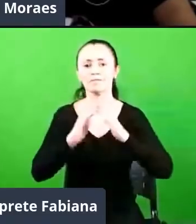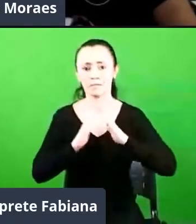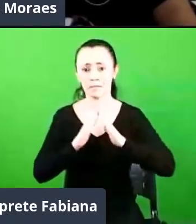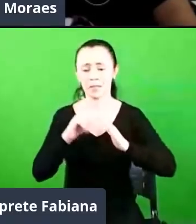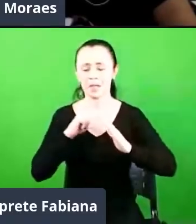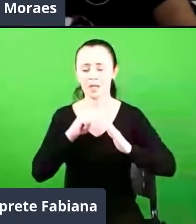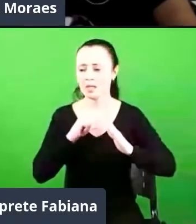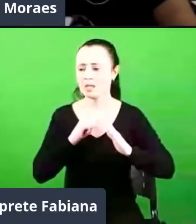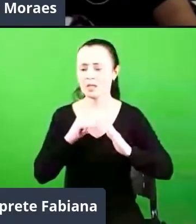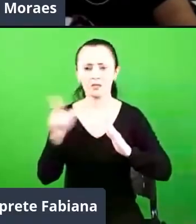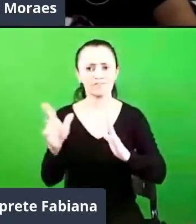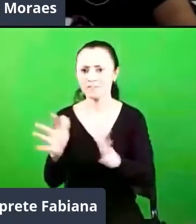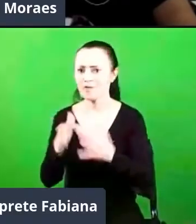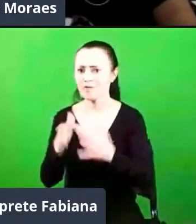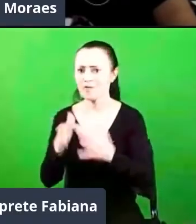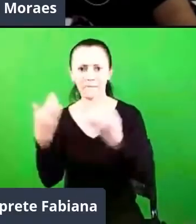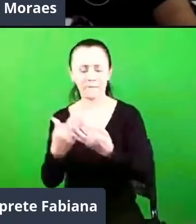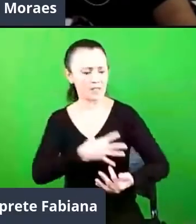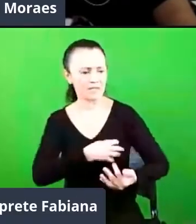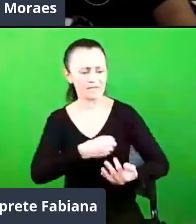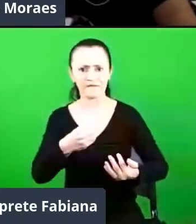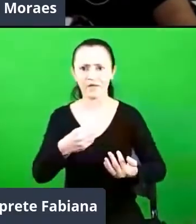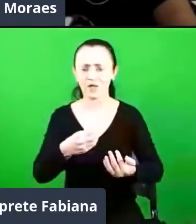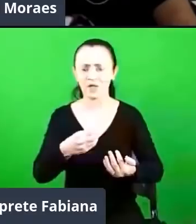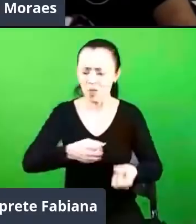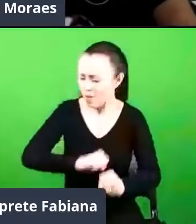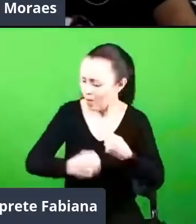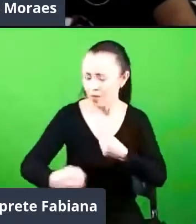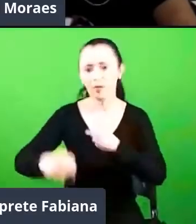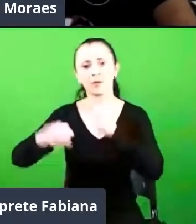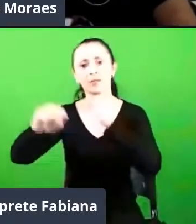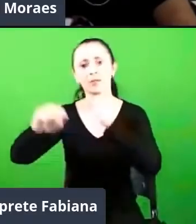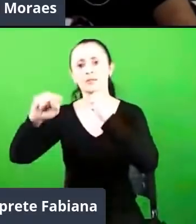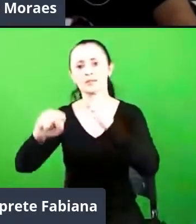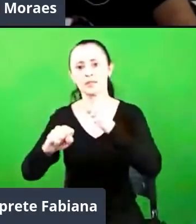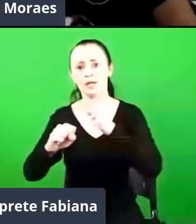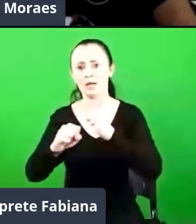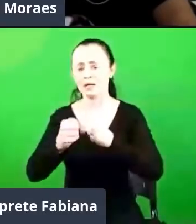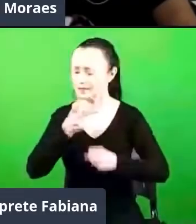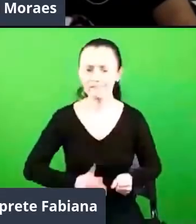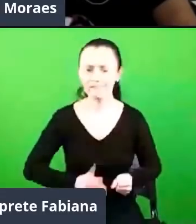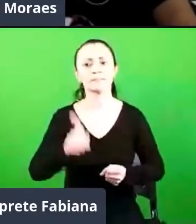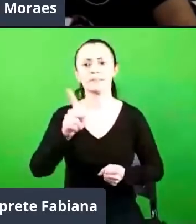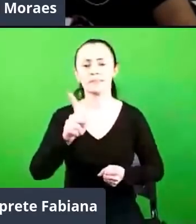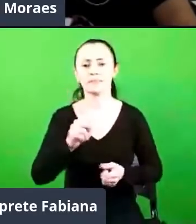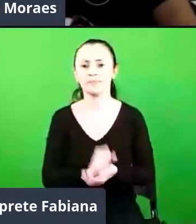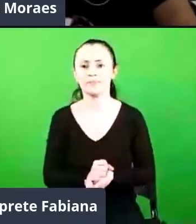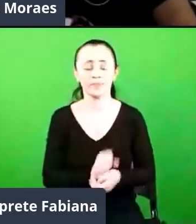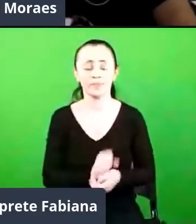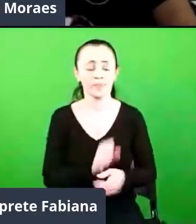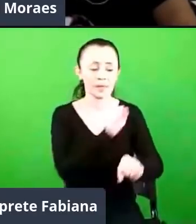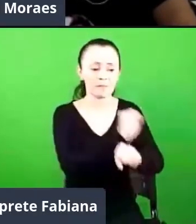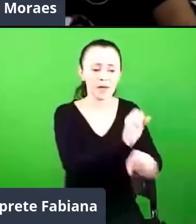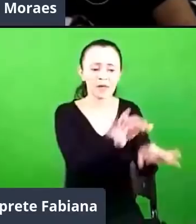almoço, tem roupa, tudo para fazer, e assim, tudo. Você descansa de um e pega outro, né? Você para de preparar a aula, aí vou descansar,